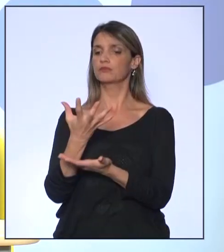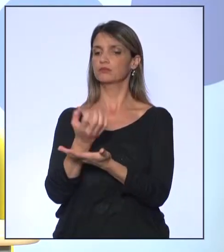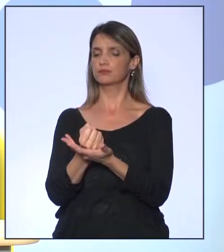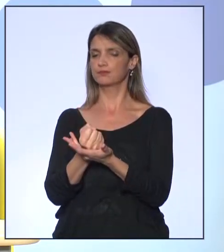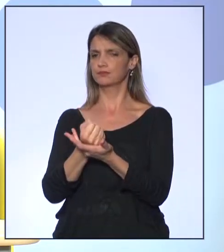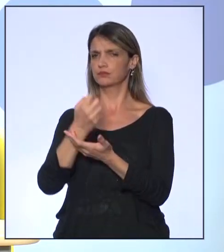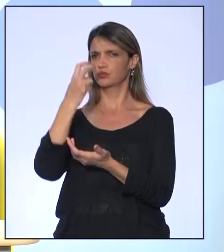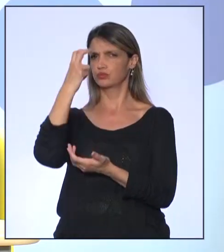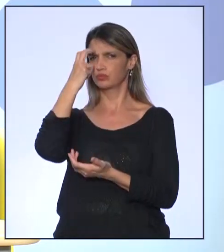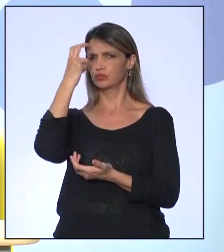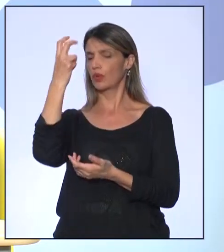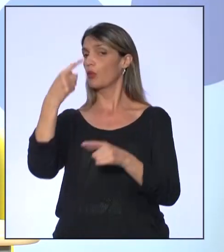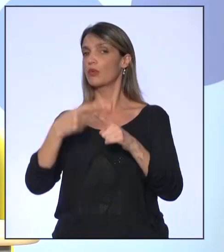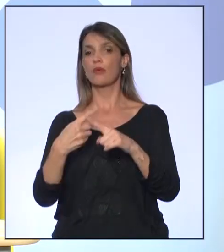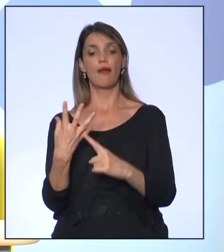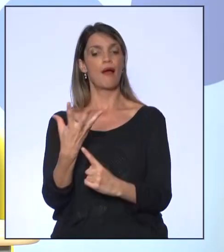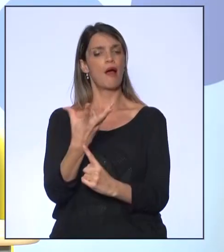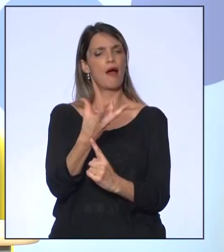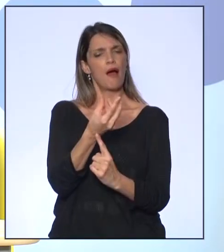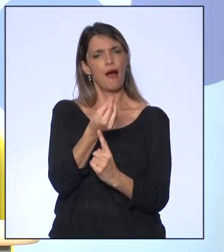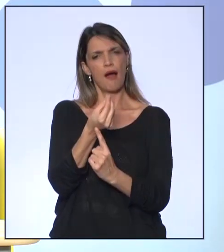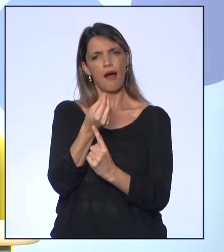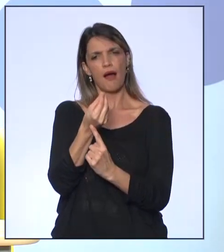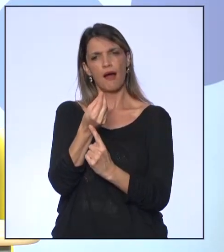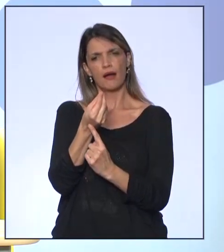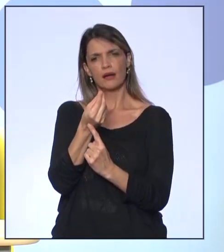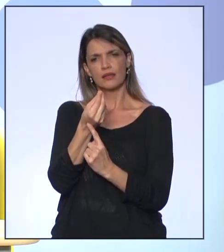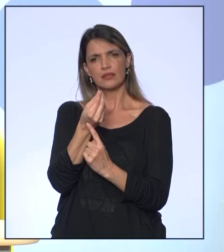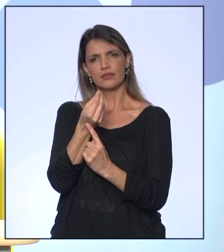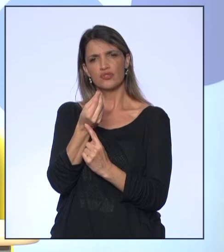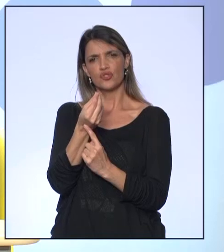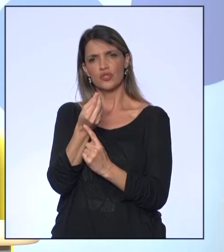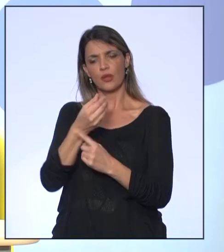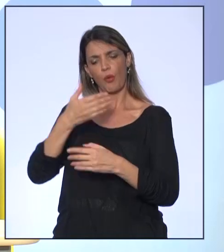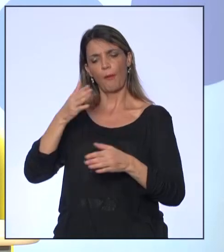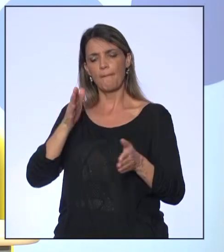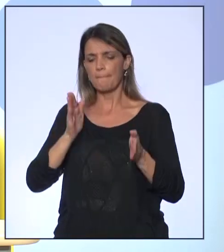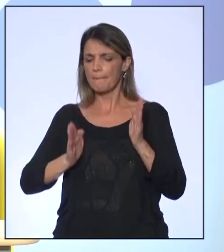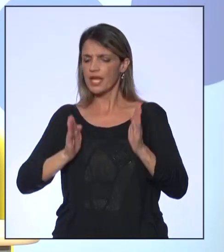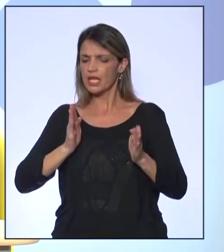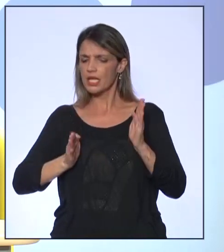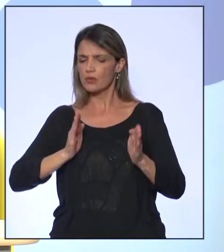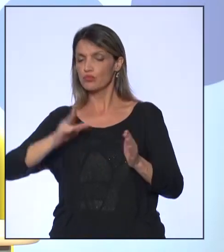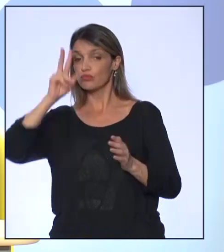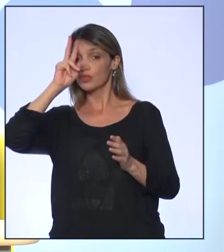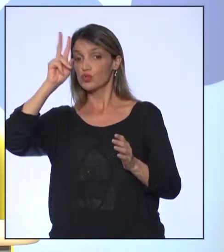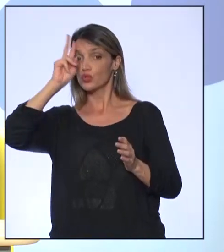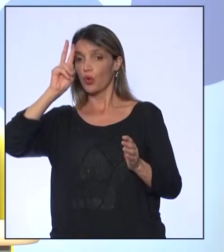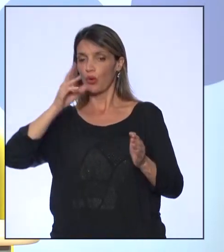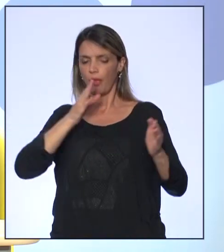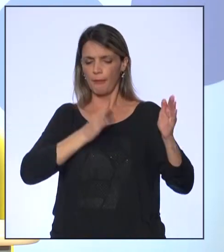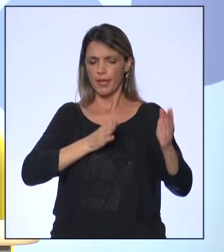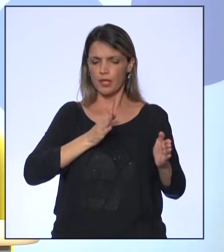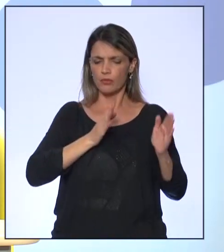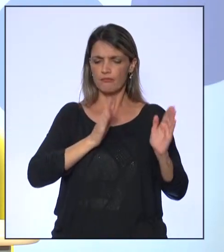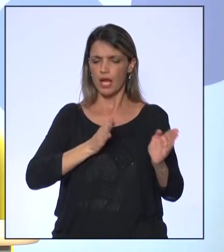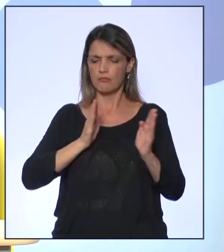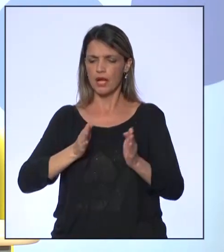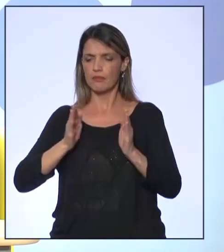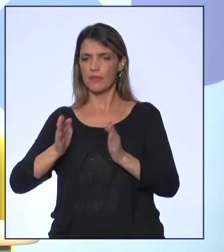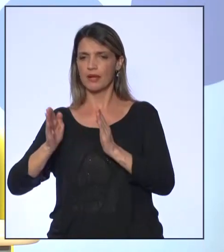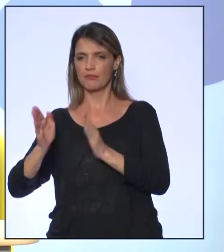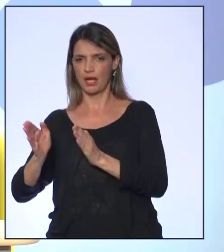quê? A arte ela faz um recorte da sociedade em determinado tempo, em determinado período histórico. E ali ela também